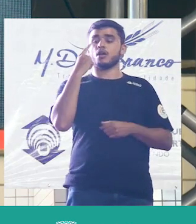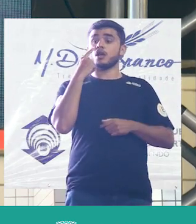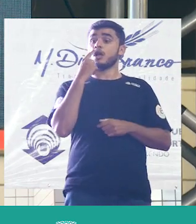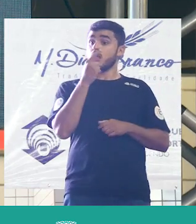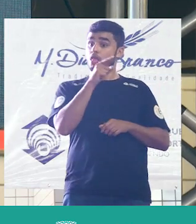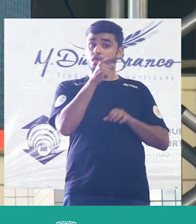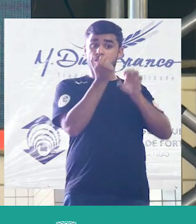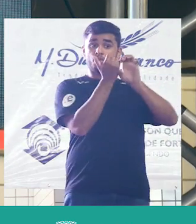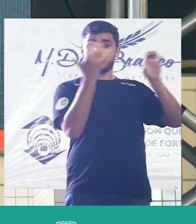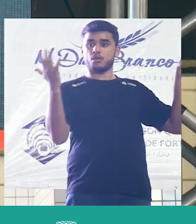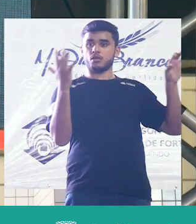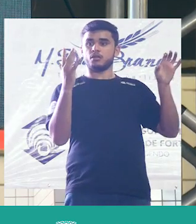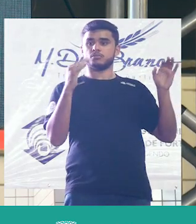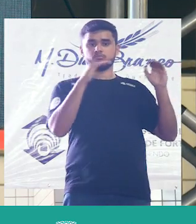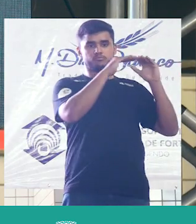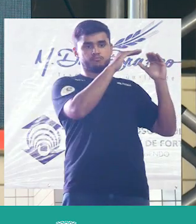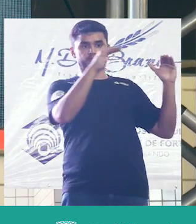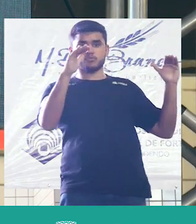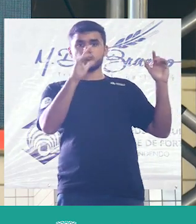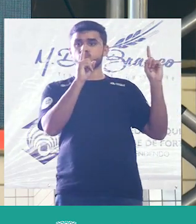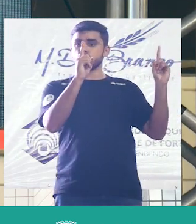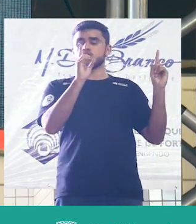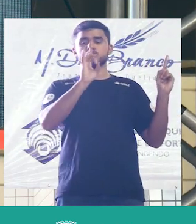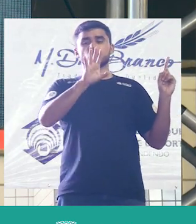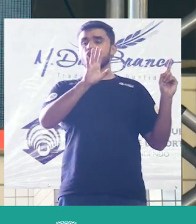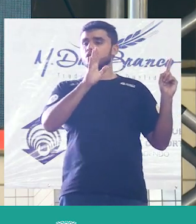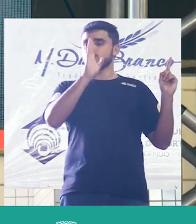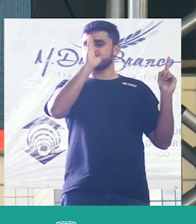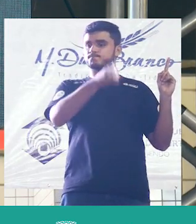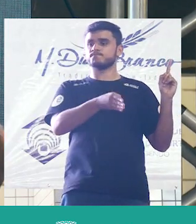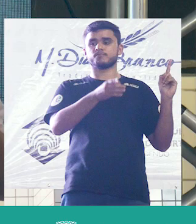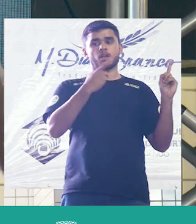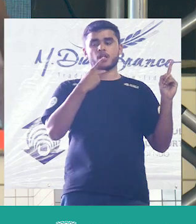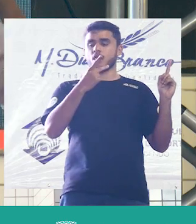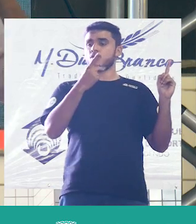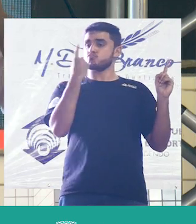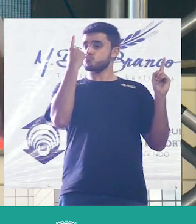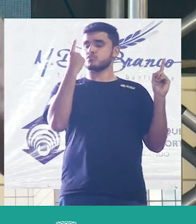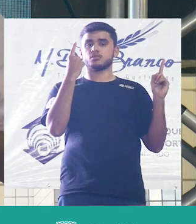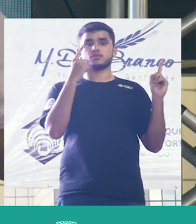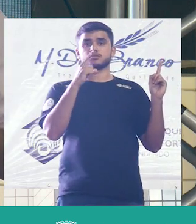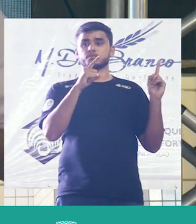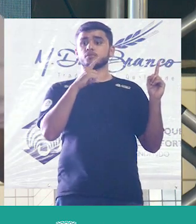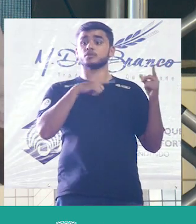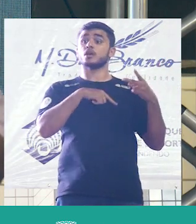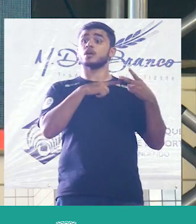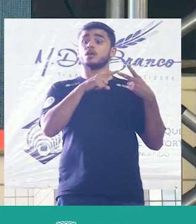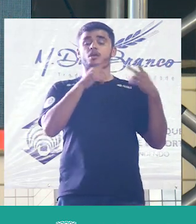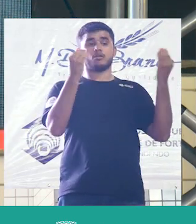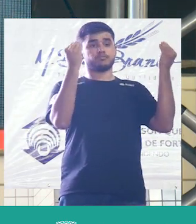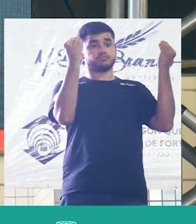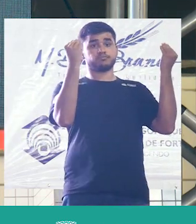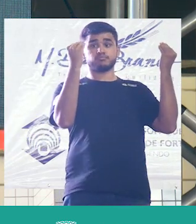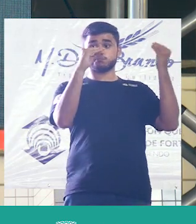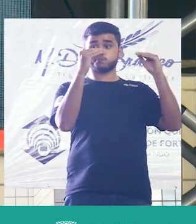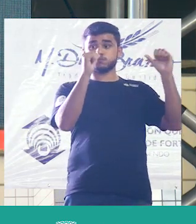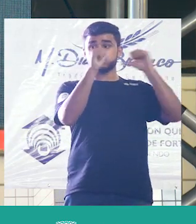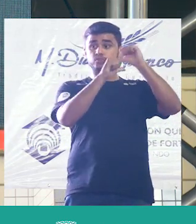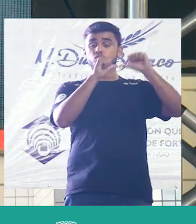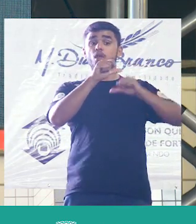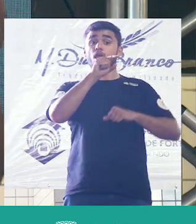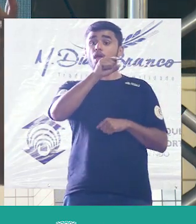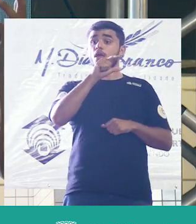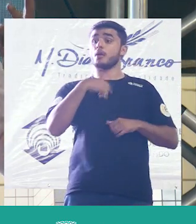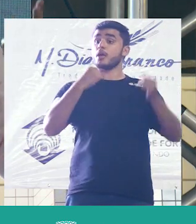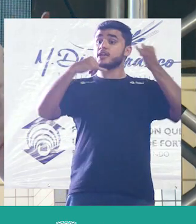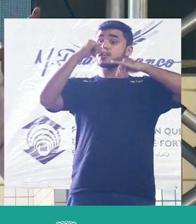reação ocorre numa só etapa, é quando o reagente é puro, não há impurezas,